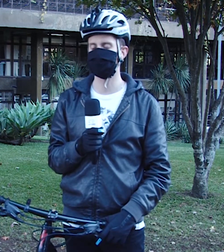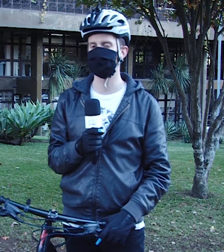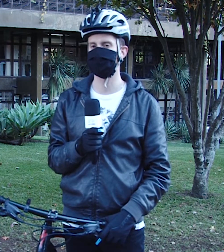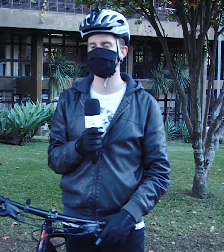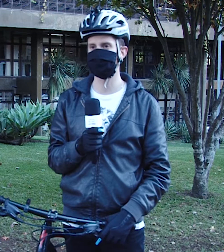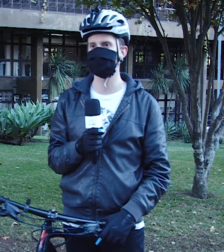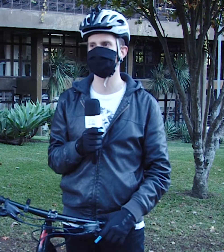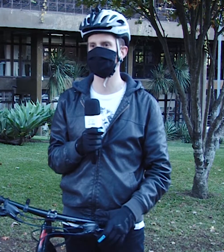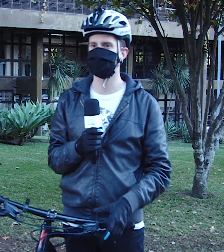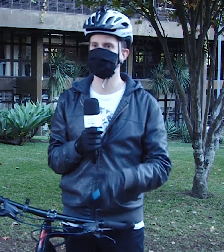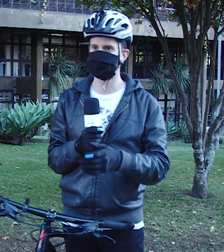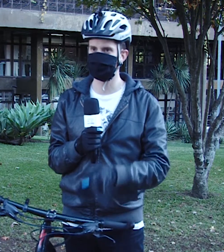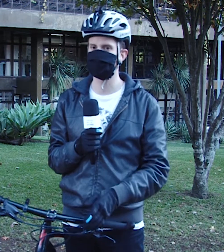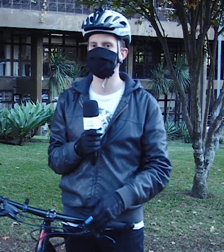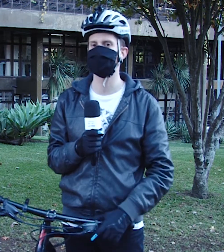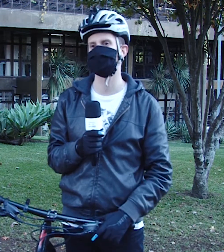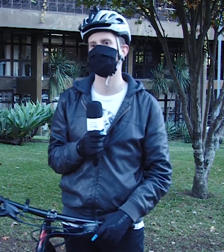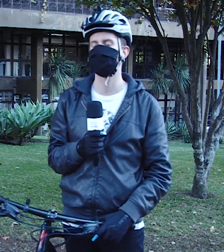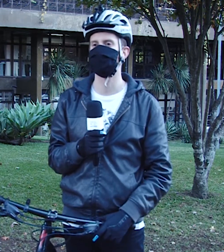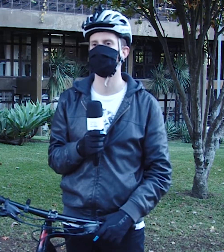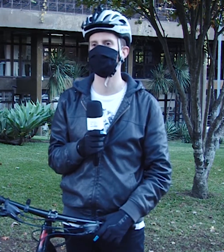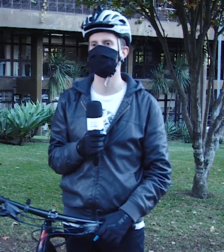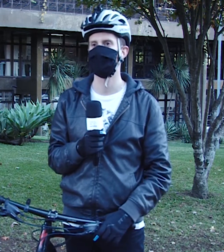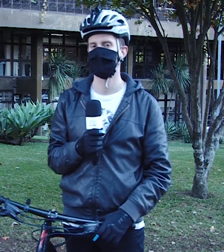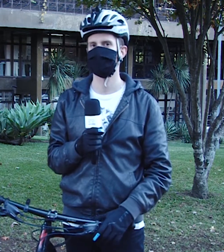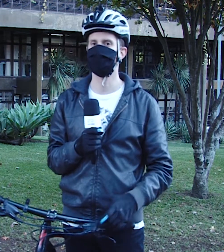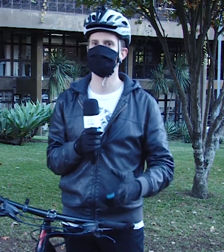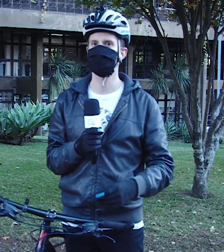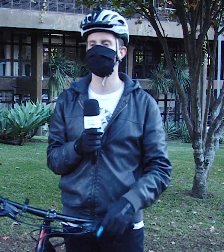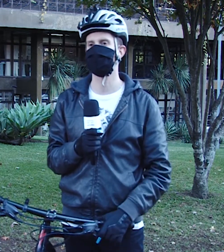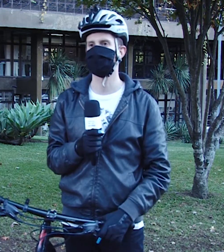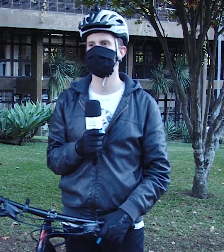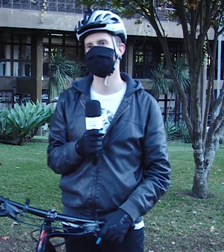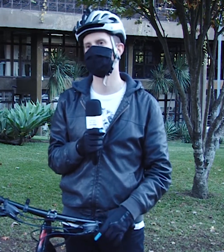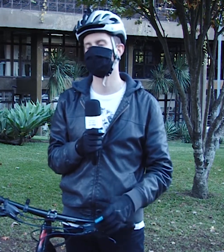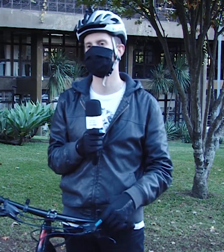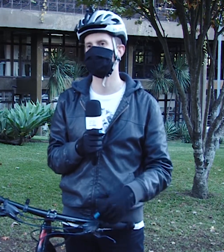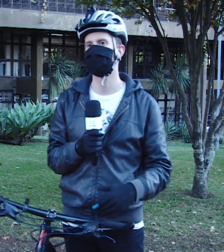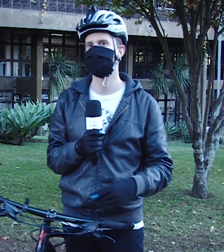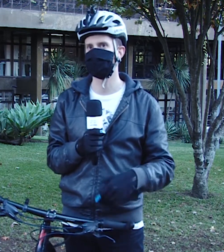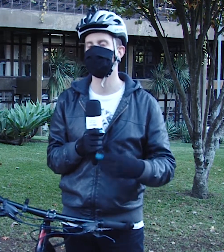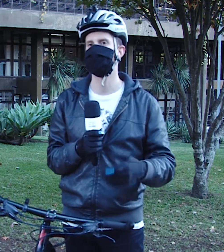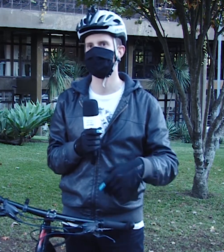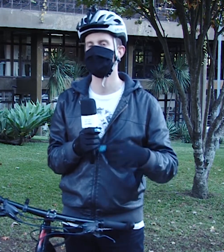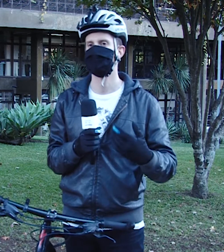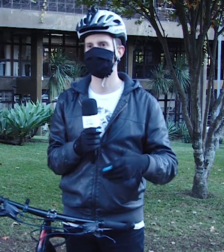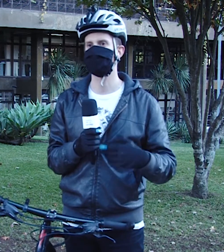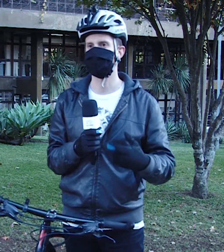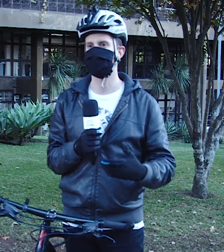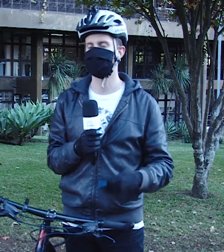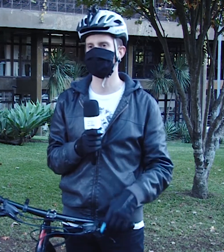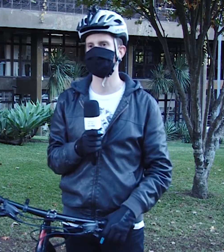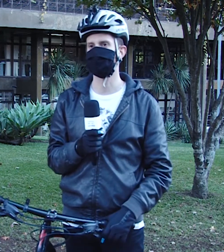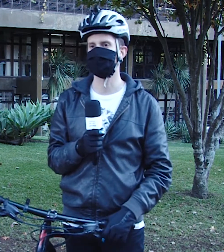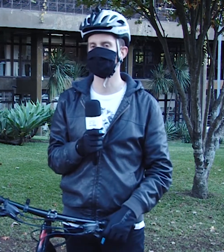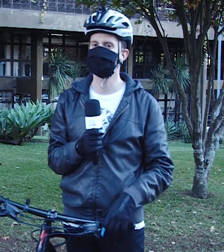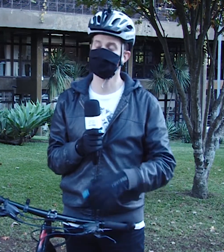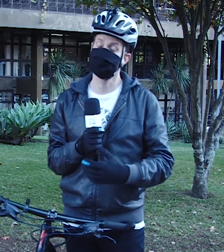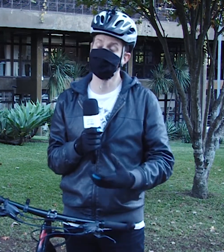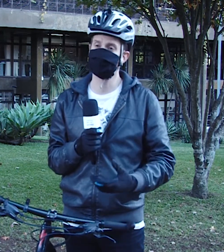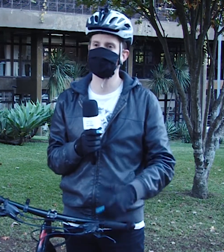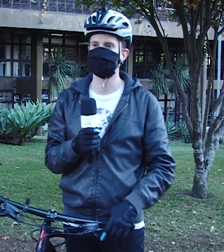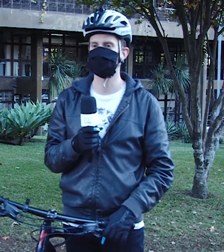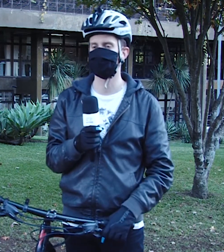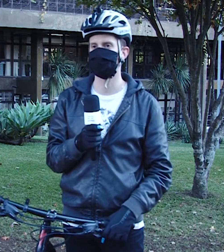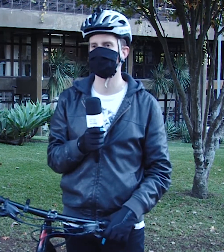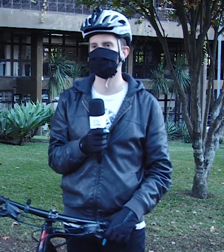2019, em dezembro de 2019, oficialmente a gente funda a Única que hoje está trabalhando para tentar trazer as ciclovias e